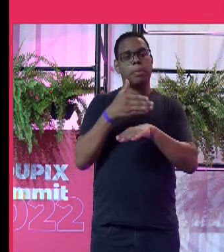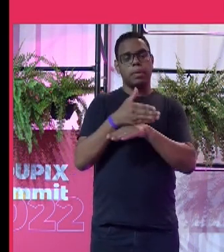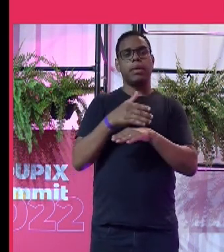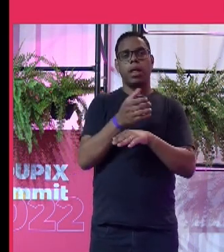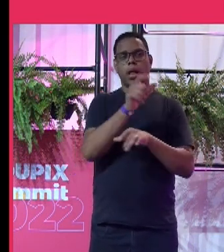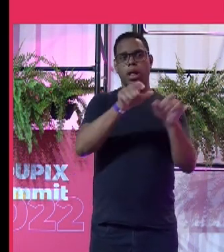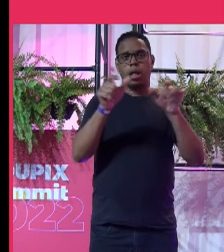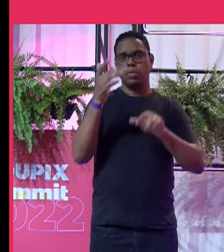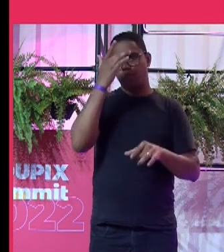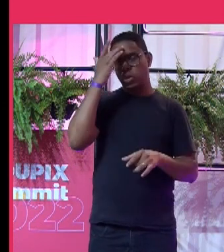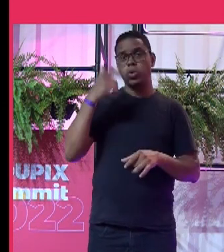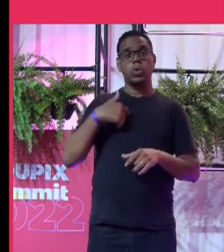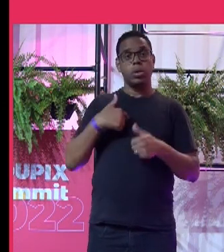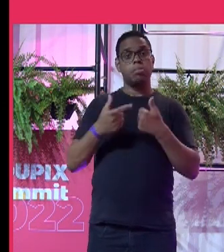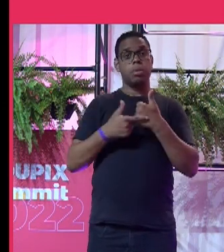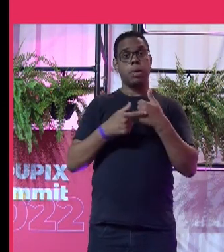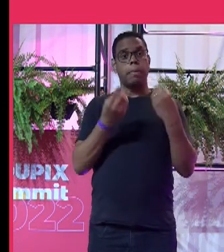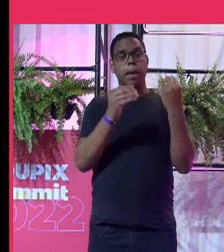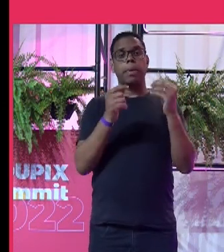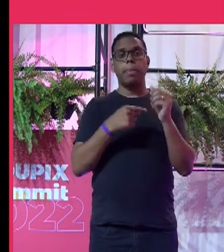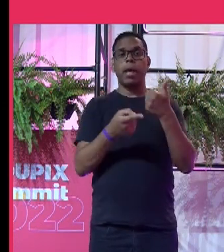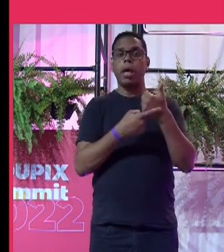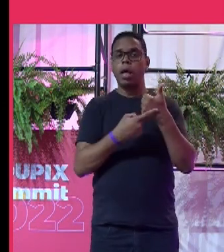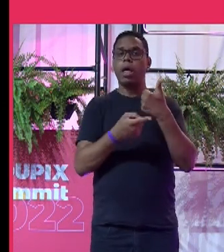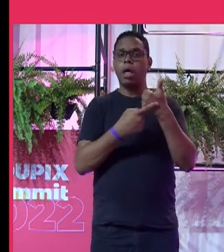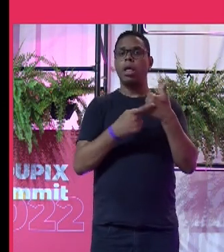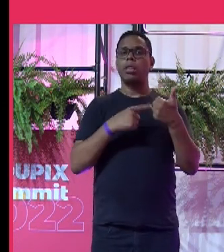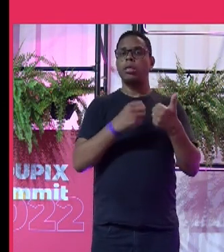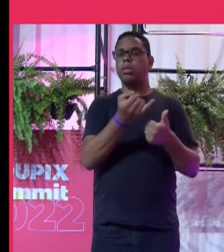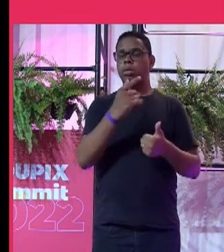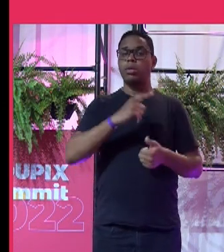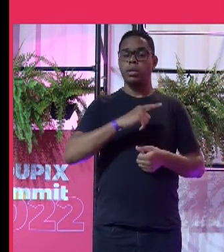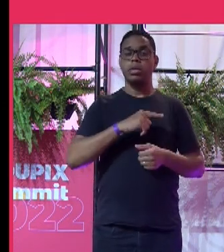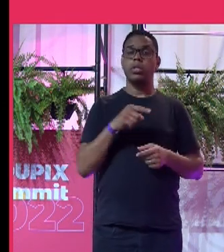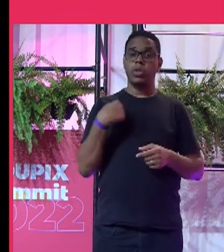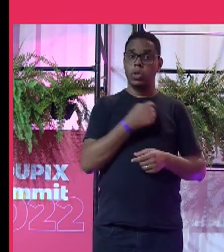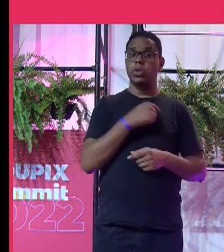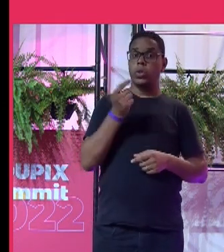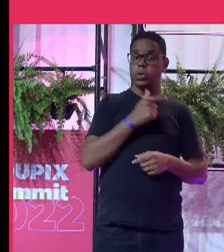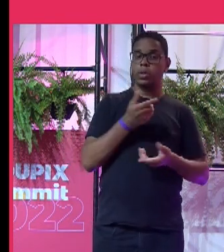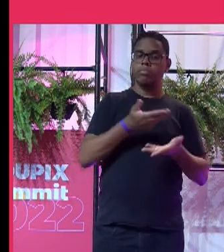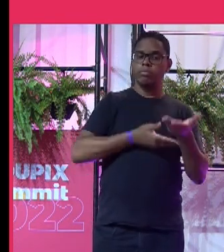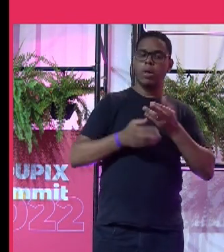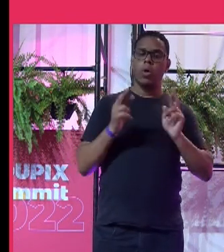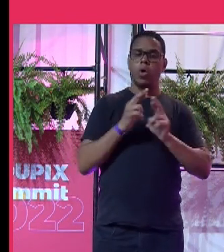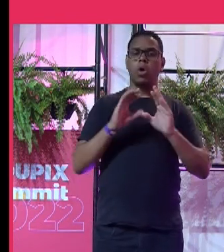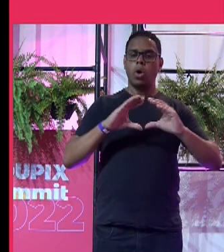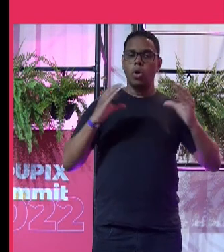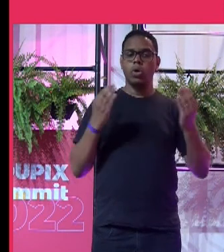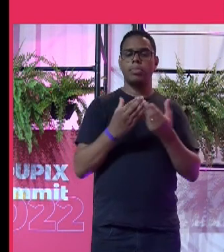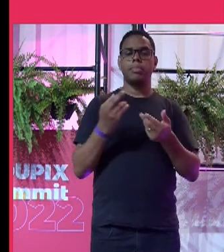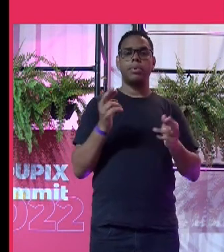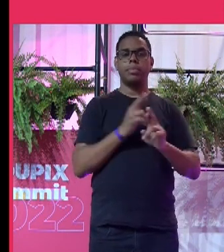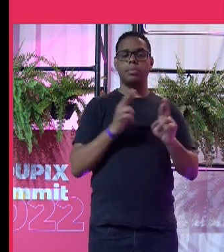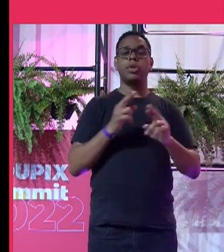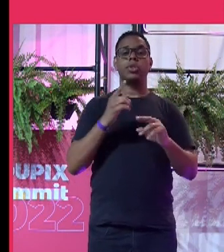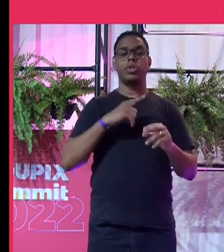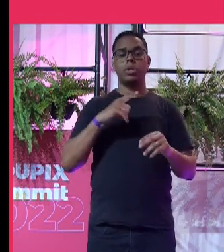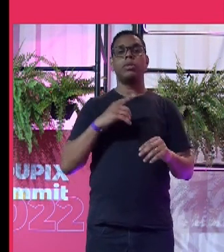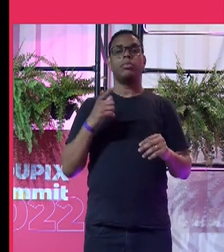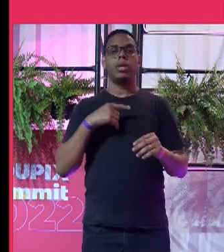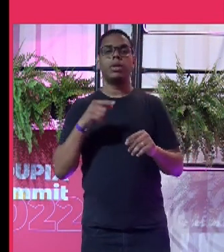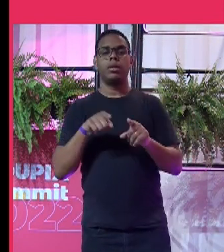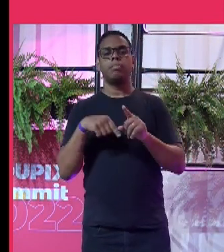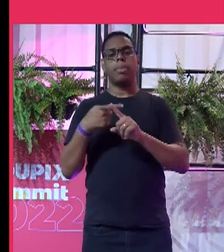muitas pessoas reagiam ao conteúdo dele e a gente podia gerar relacionamento com uma comunidade que ele já tinha além